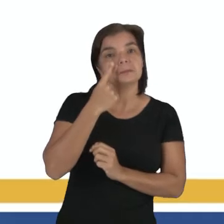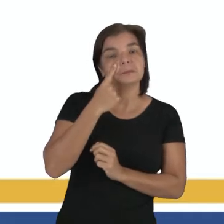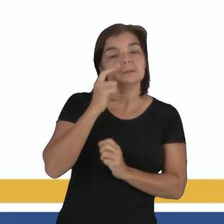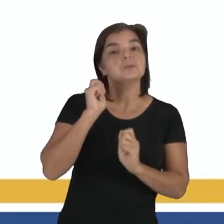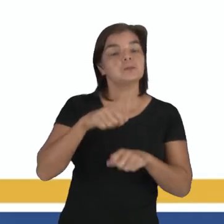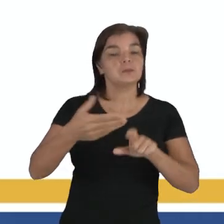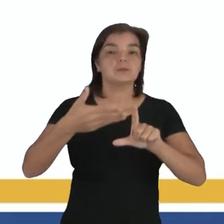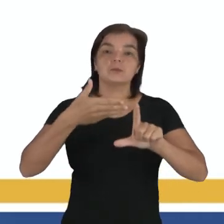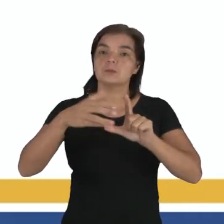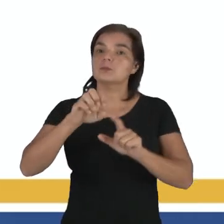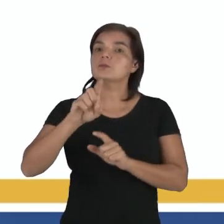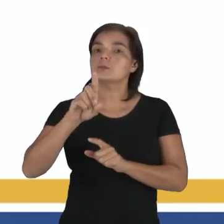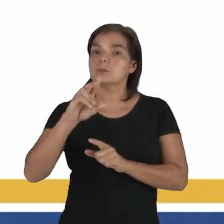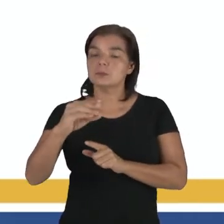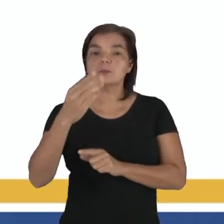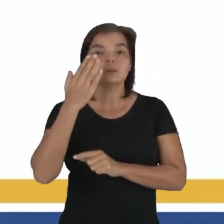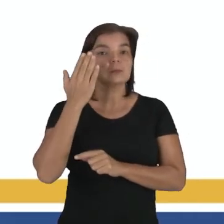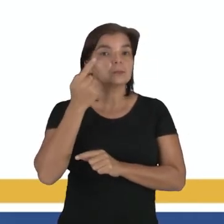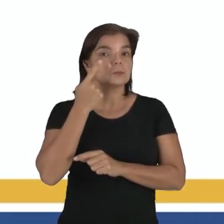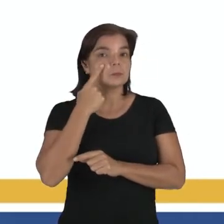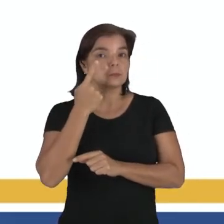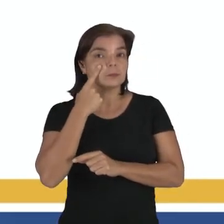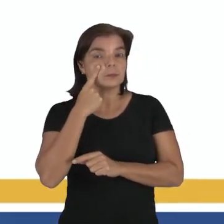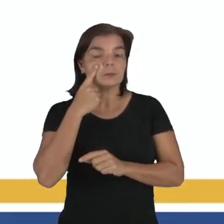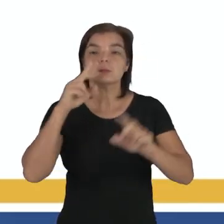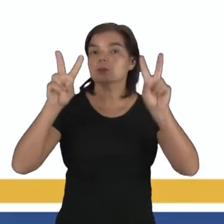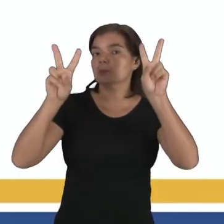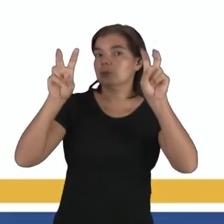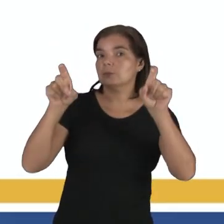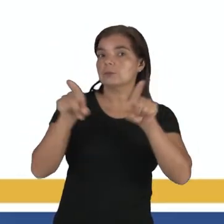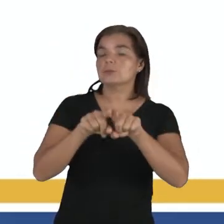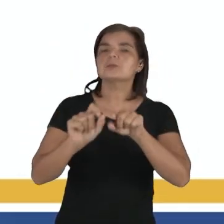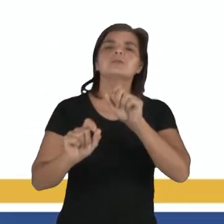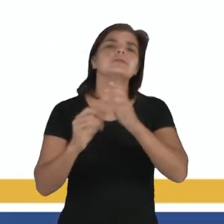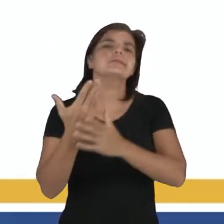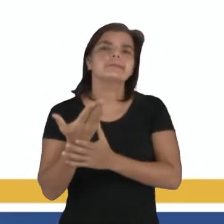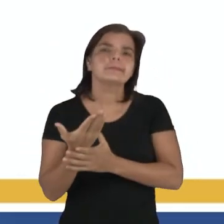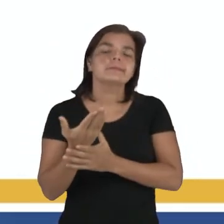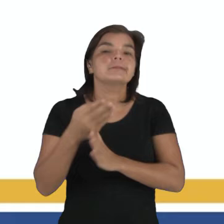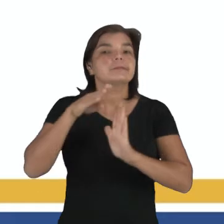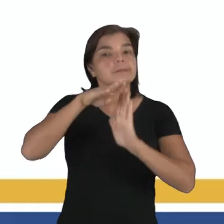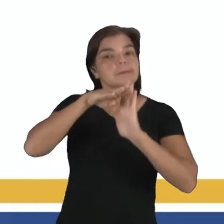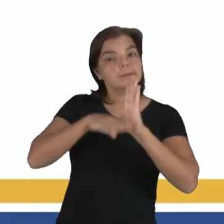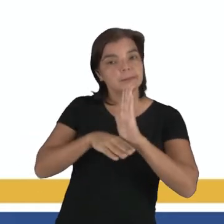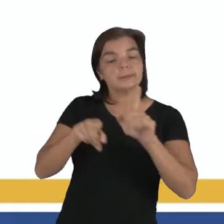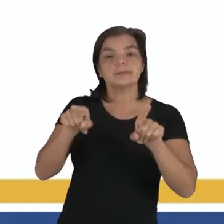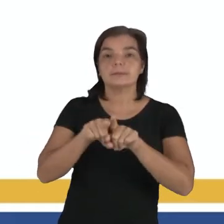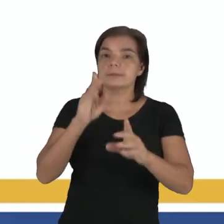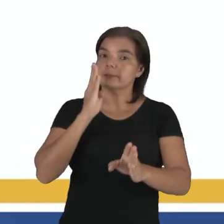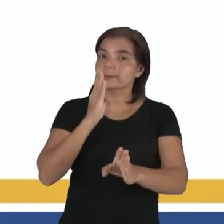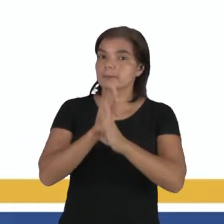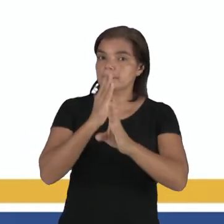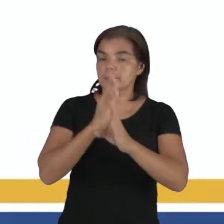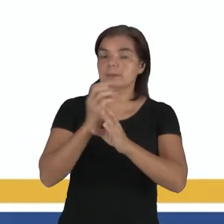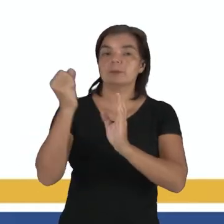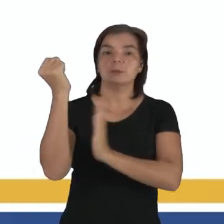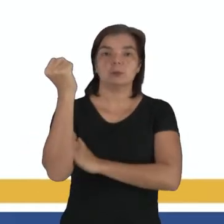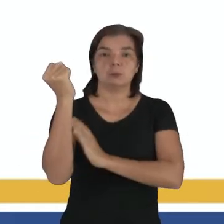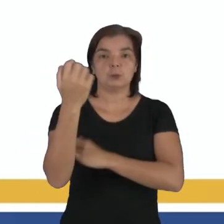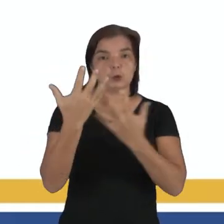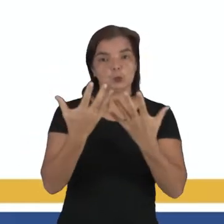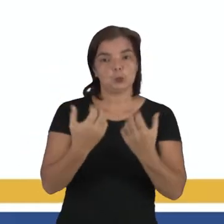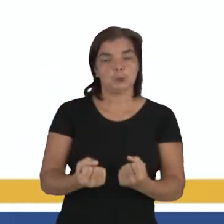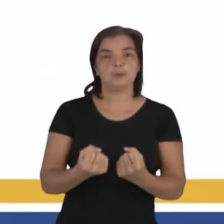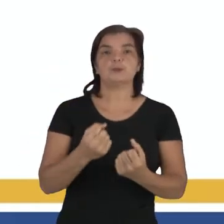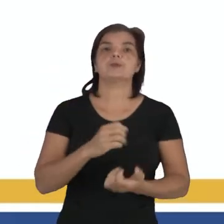pode acessar a plataforma Eduque também para procurar esse tema. Mas o que acontece? Ele vai descer por conta dessa força de